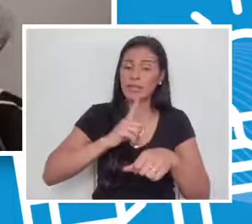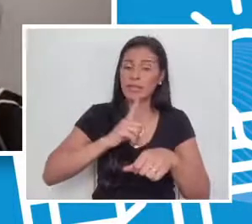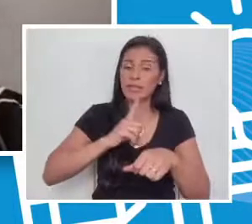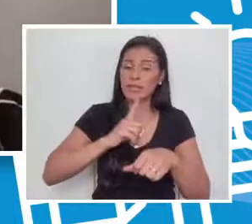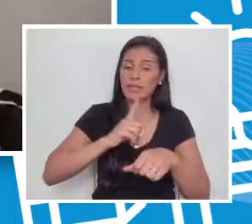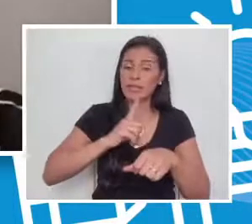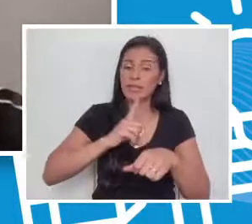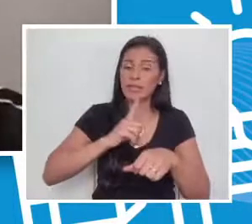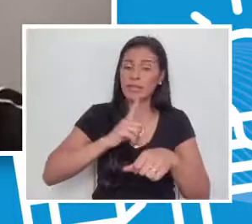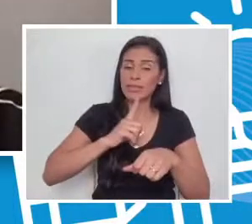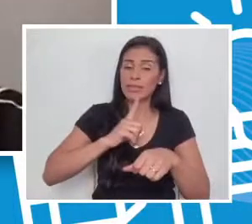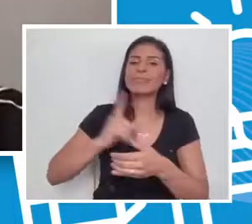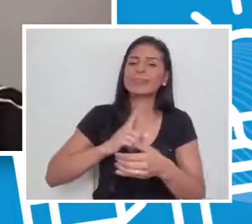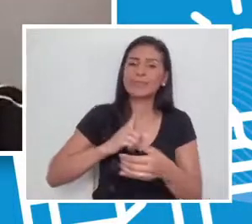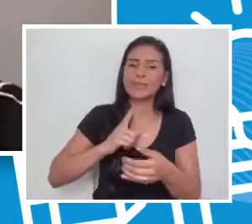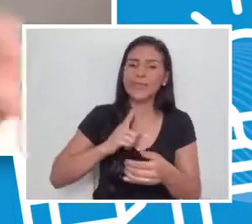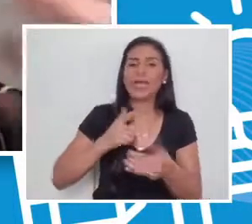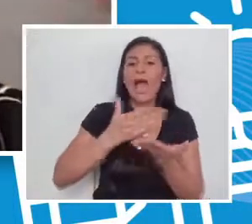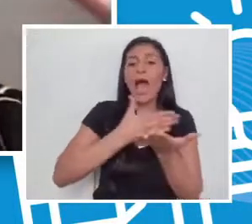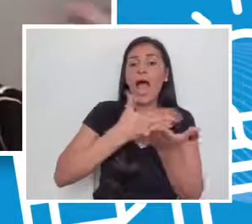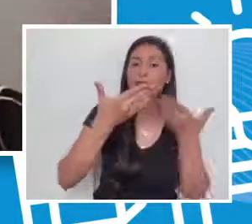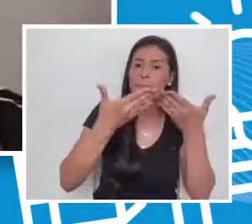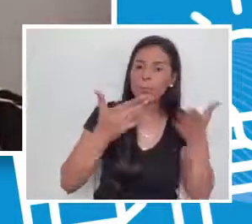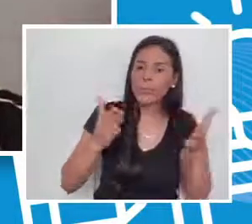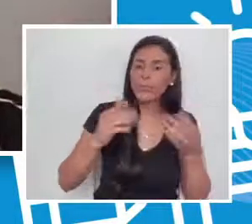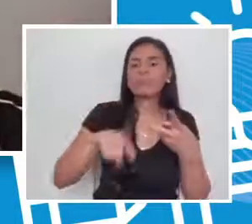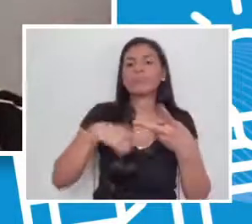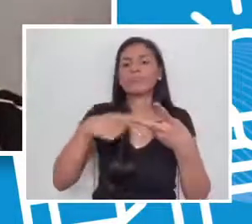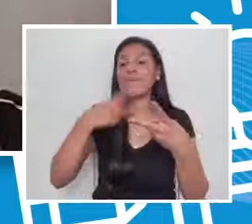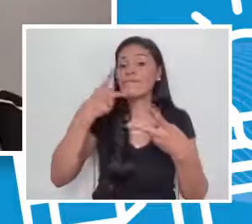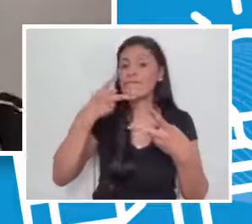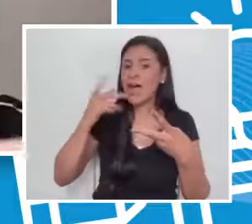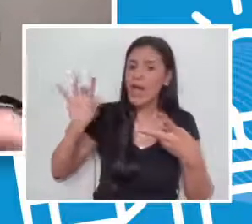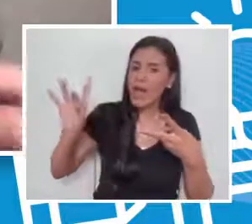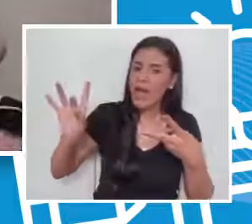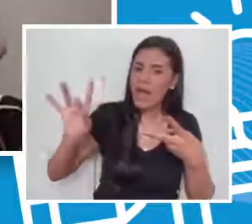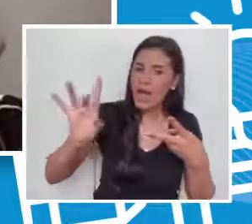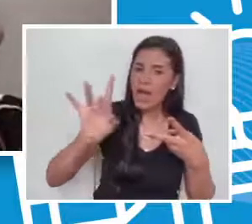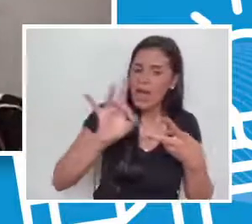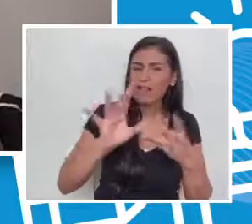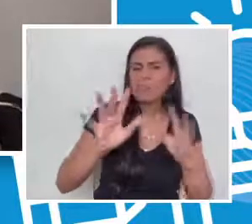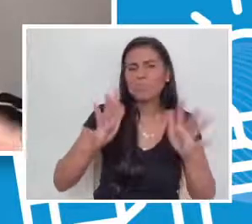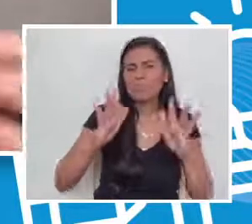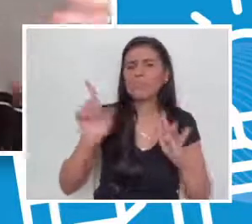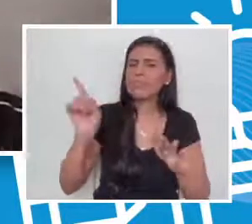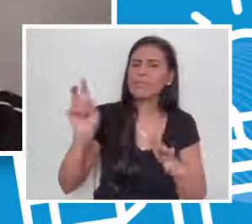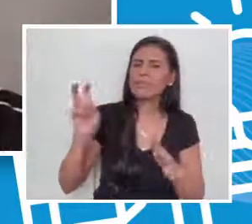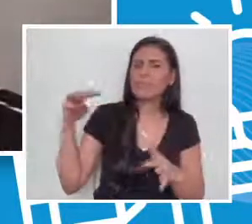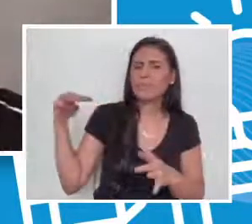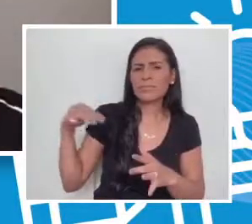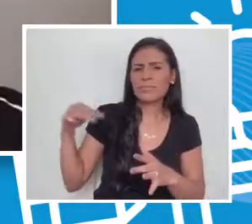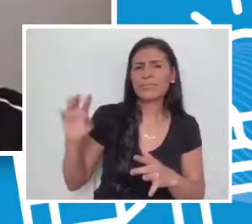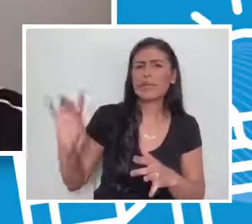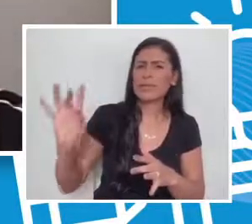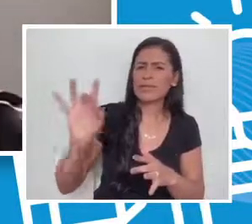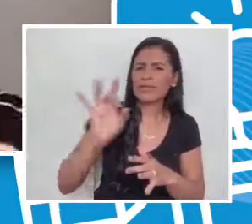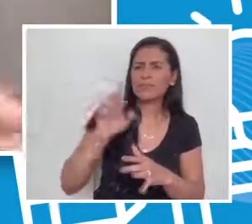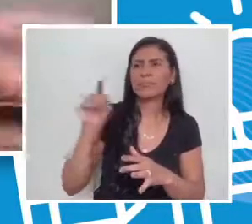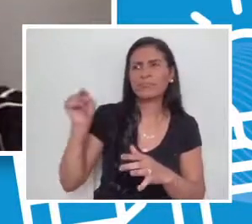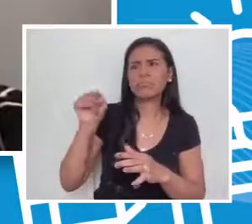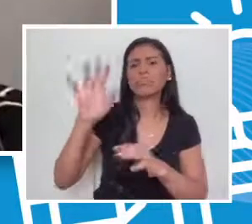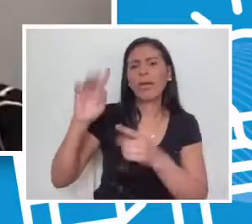pergunta combinada, aí uma fala de 15 minutos. Então, cada um deles vai ter 15 minutos, certo?